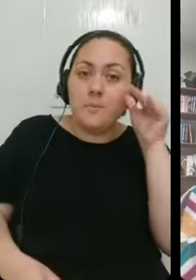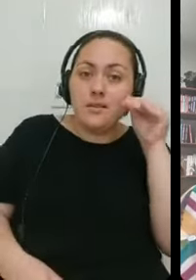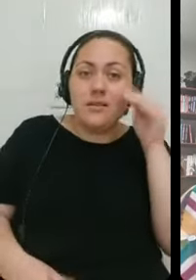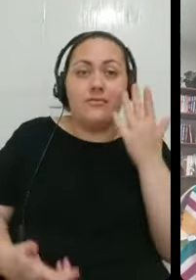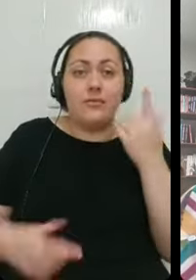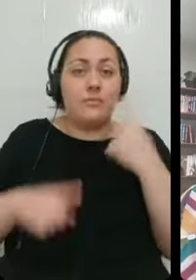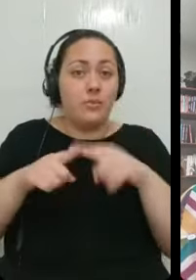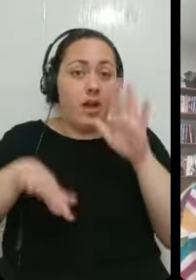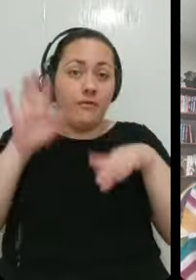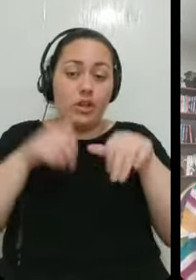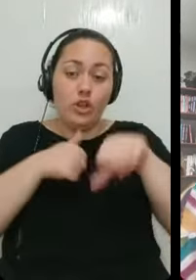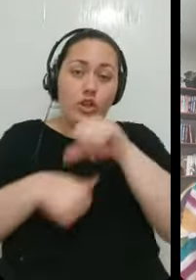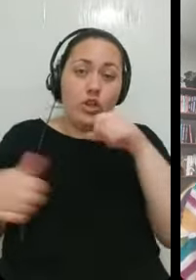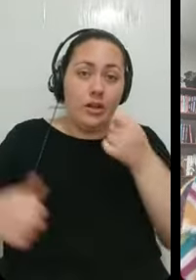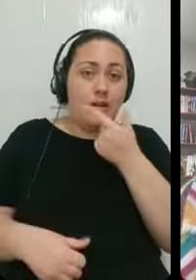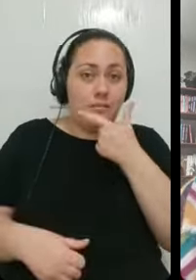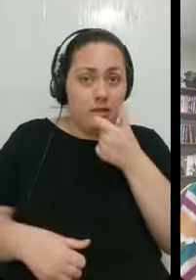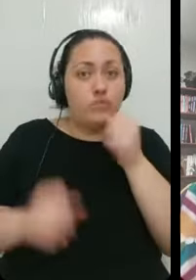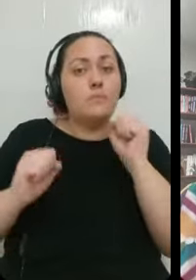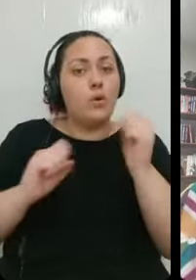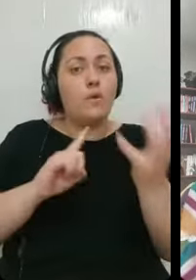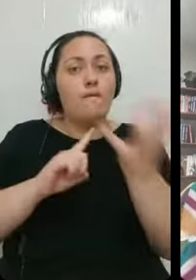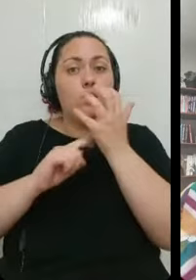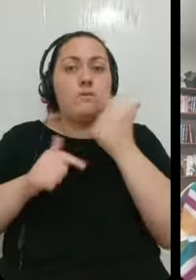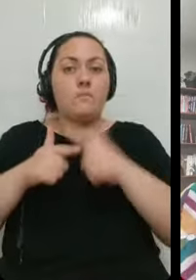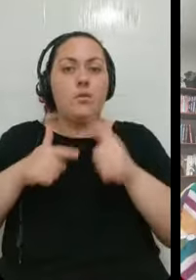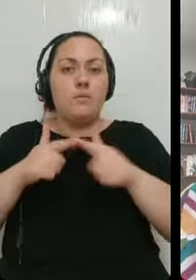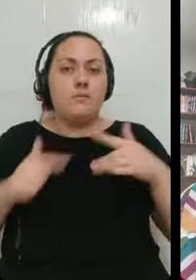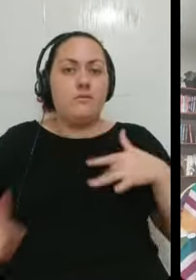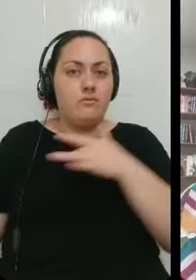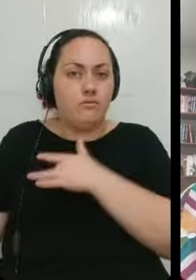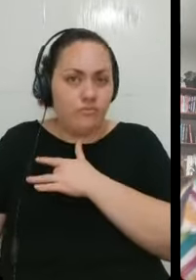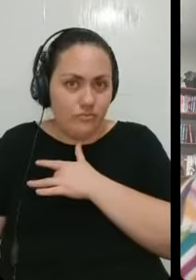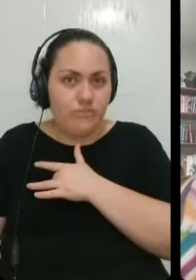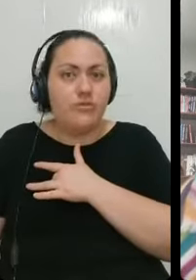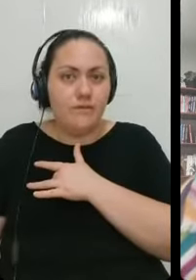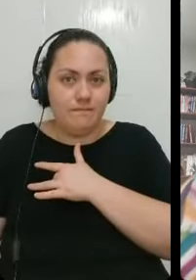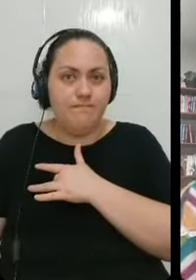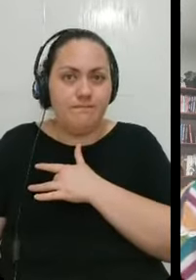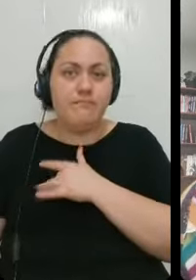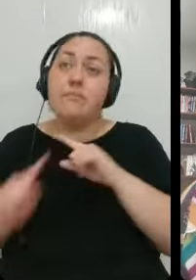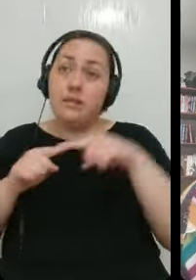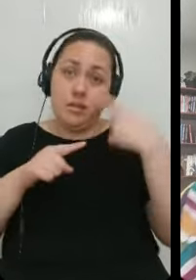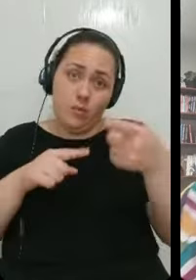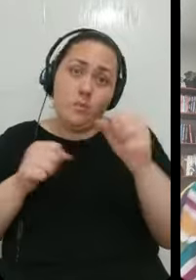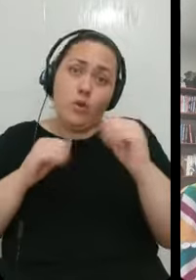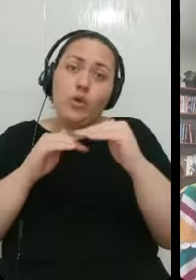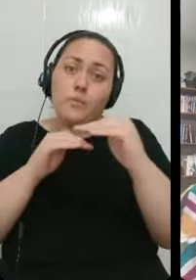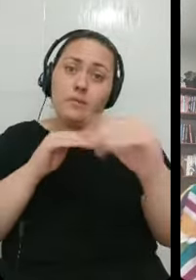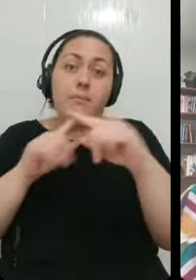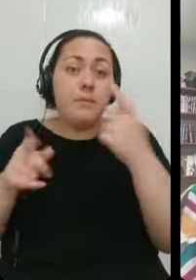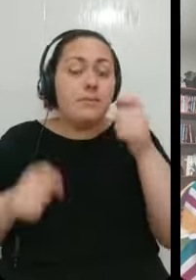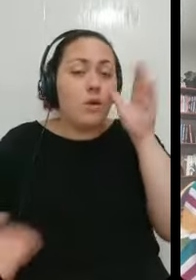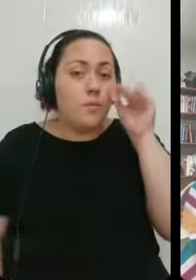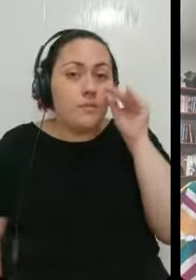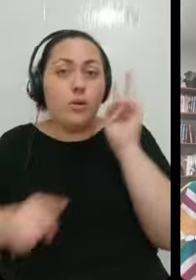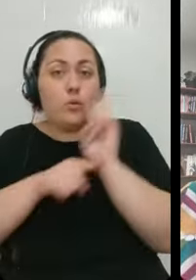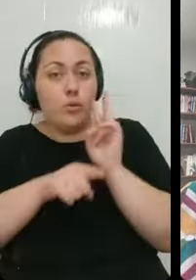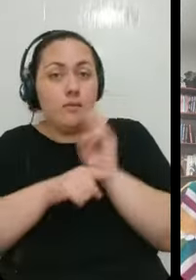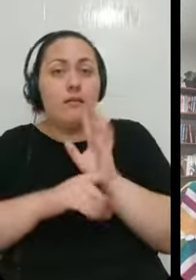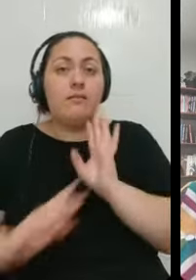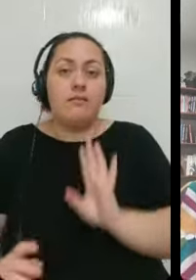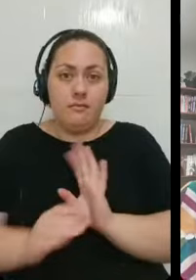porque às vezes essa troca ela pode trazer alguns problemas, né? Que depois vai estabilizar, mas isso tem que ser observado. Então,